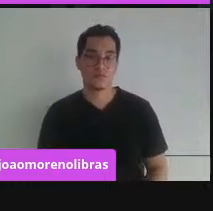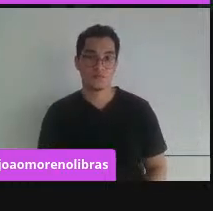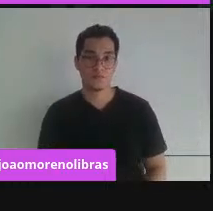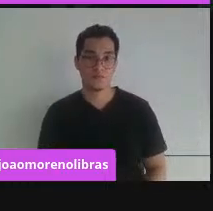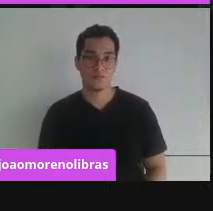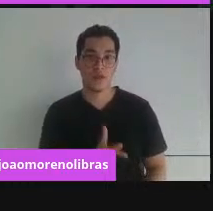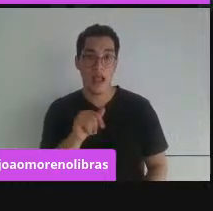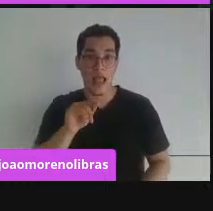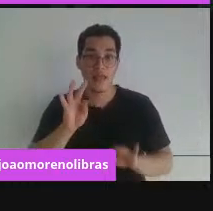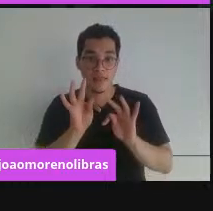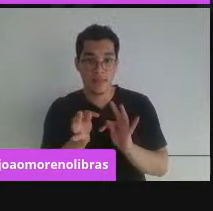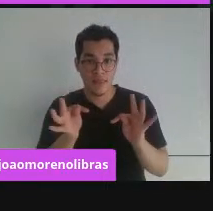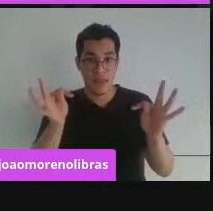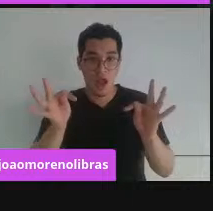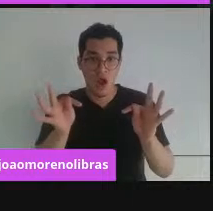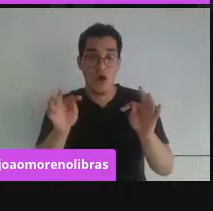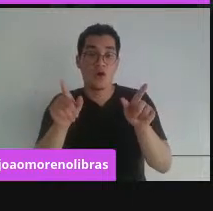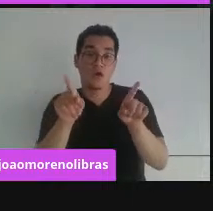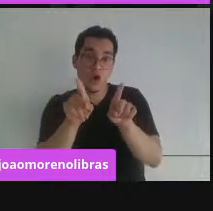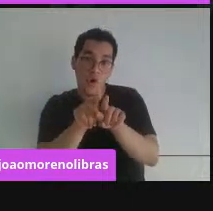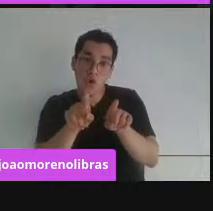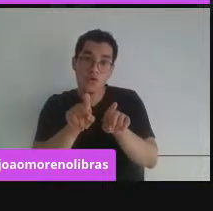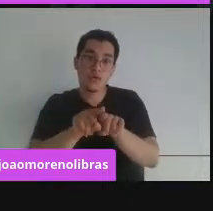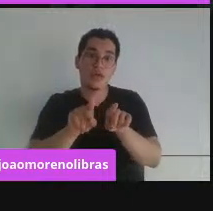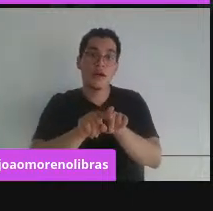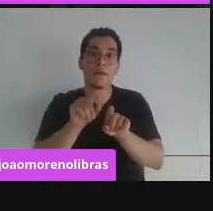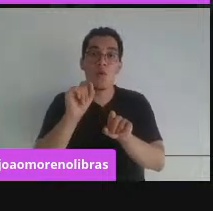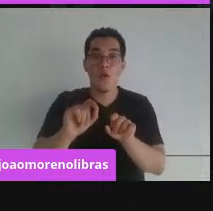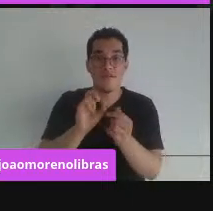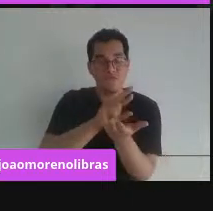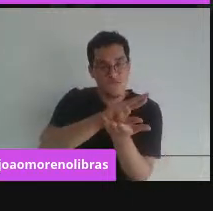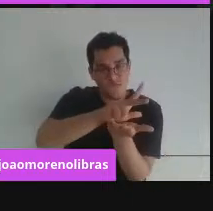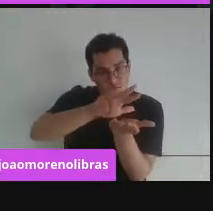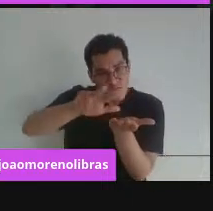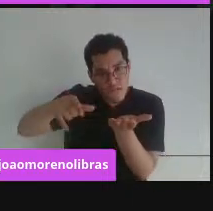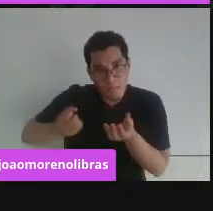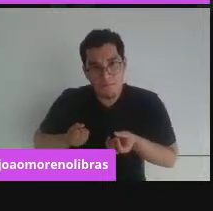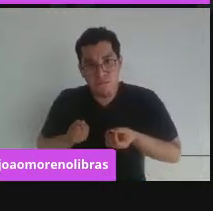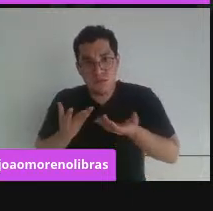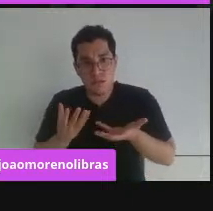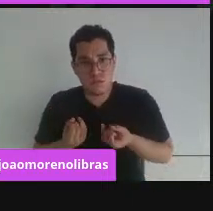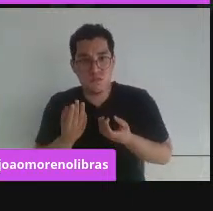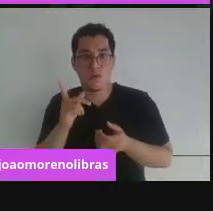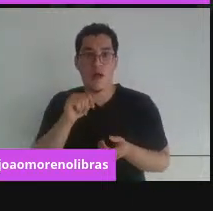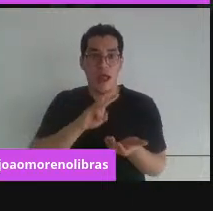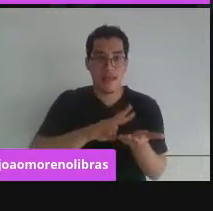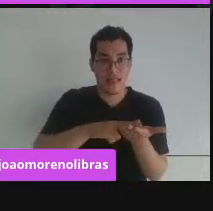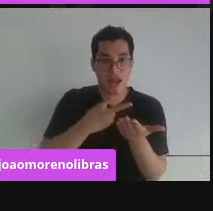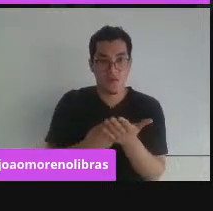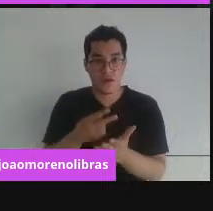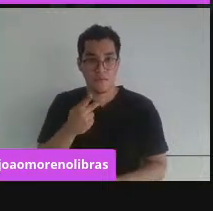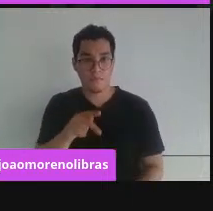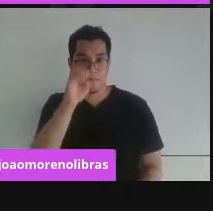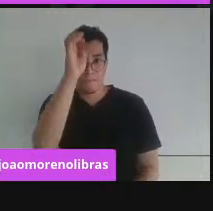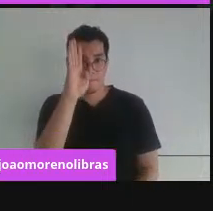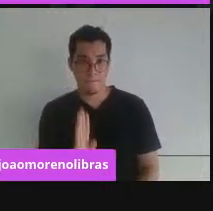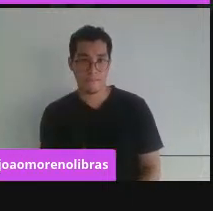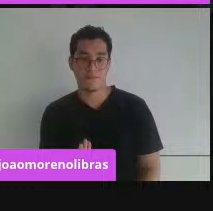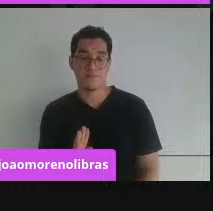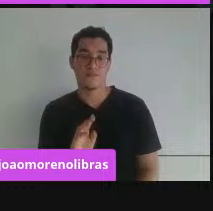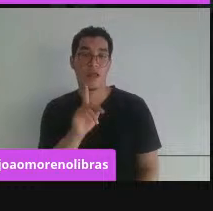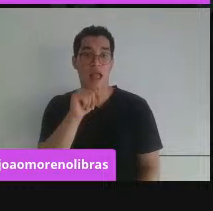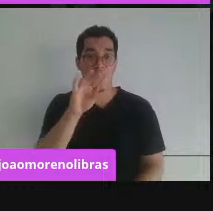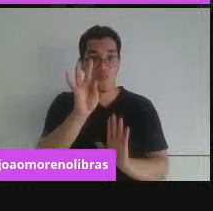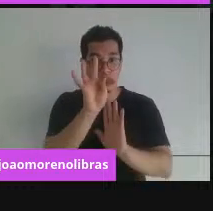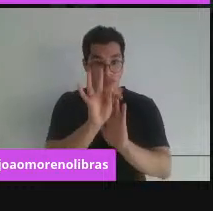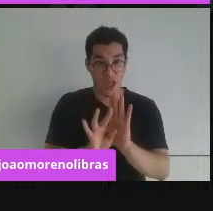tecnogenicidade e plurissemioticidade. A tradução é da professora Maria Eduarda Guirin. Esse texto é fantástico, está publicado.